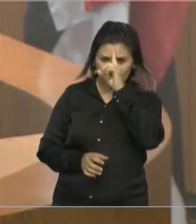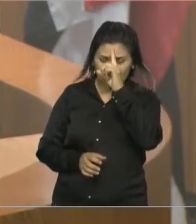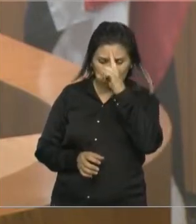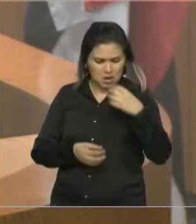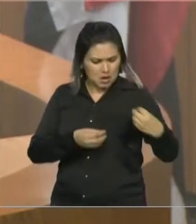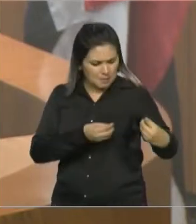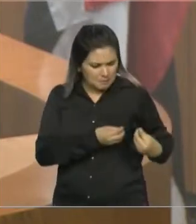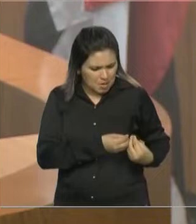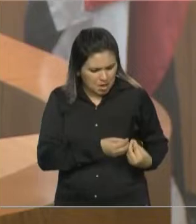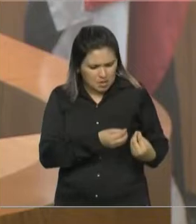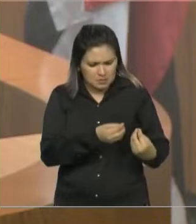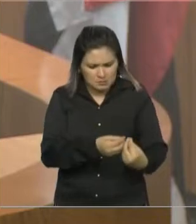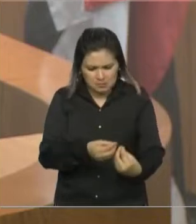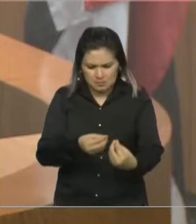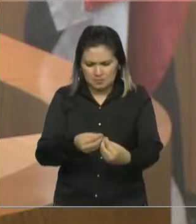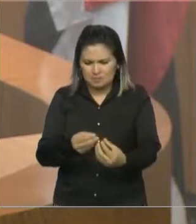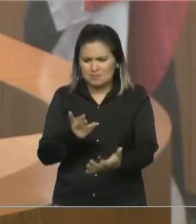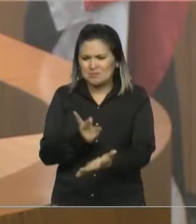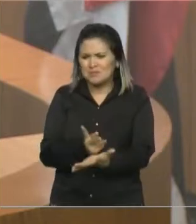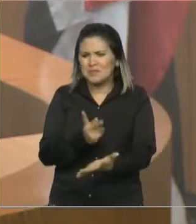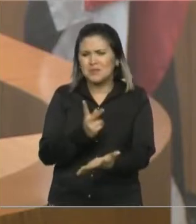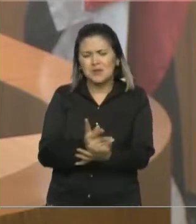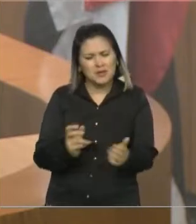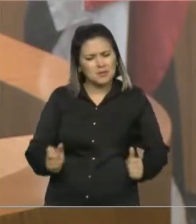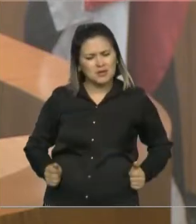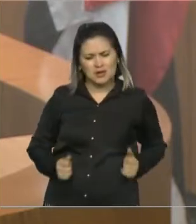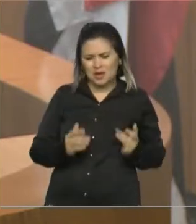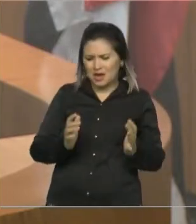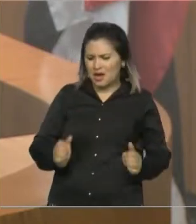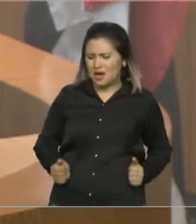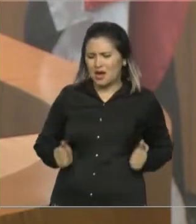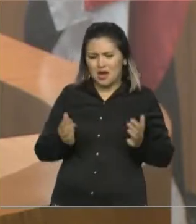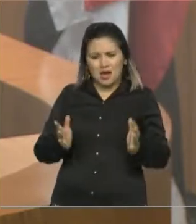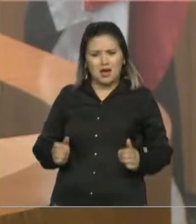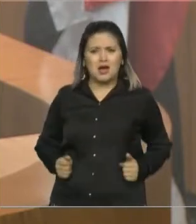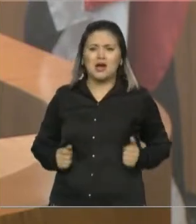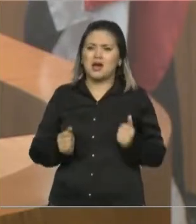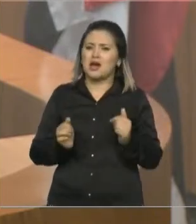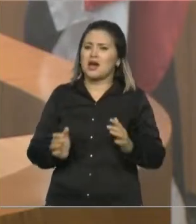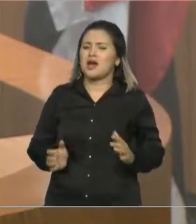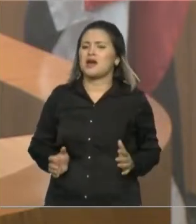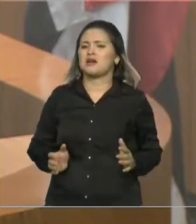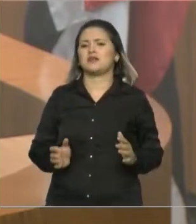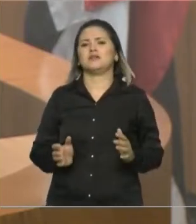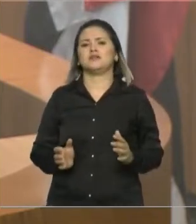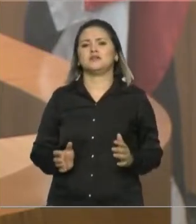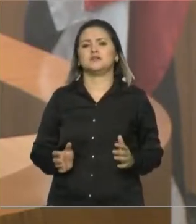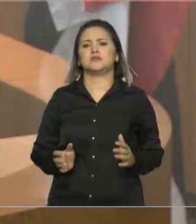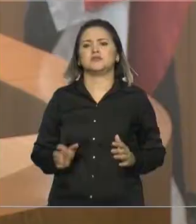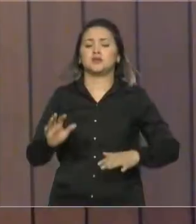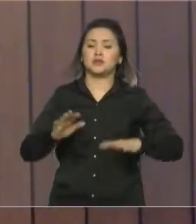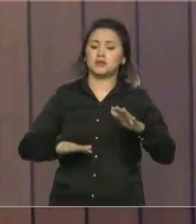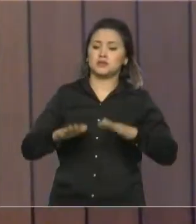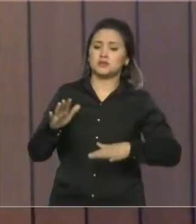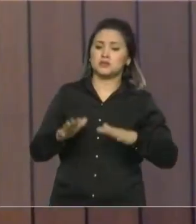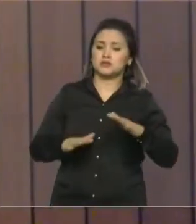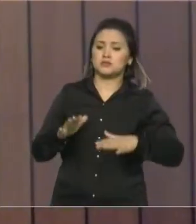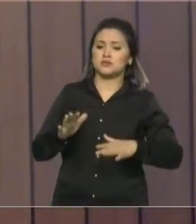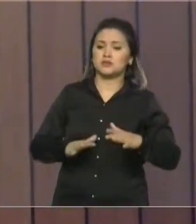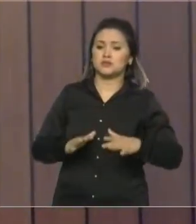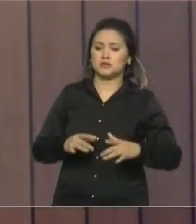atendimento médico, consumindo o mesmo custo de todas as equipes hospitalares, de recursos, e muitas vezes com